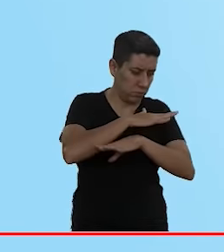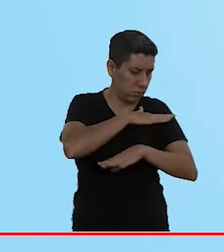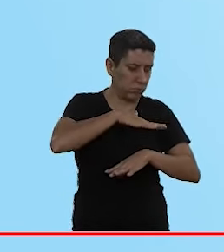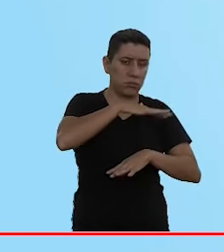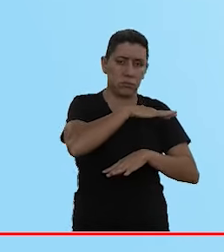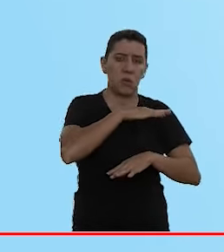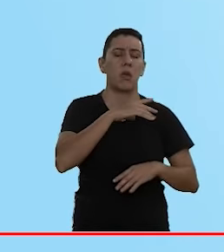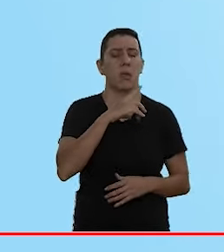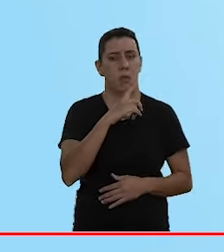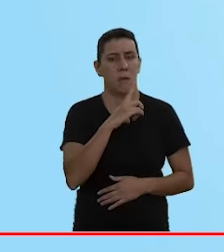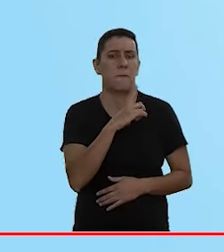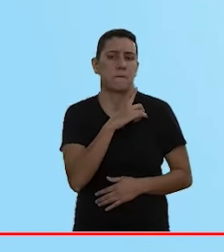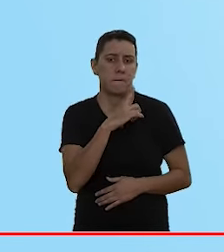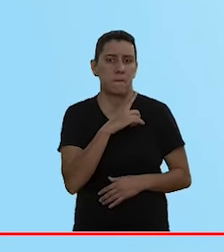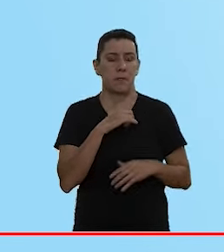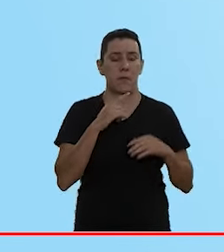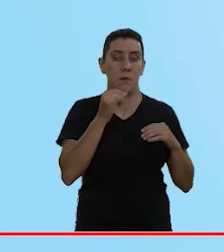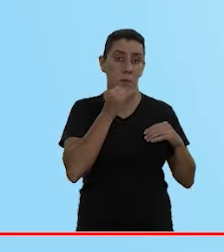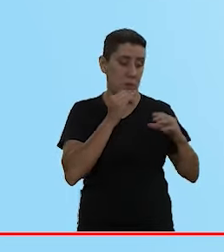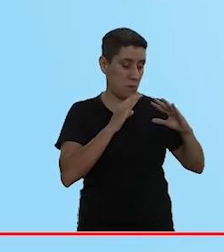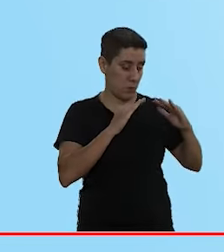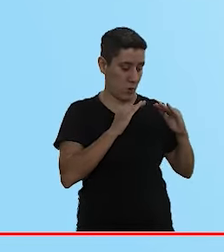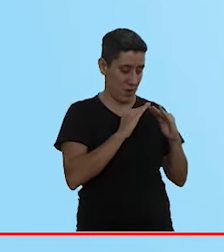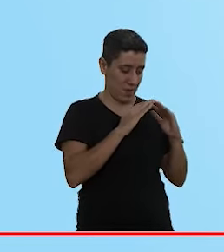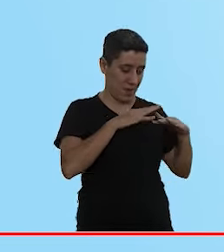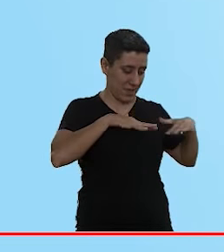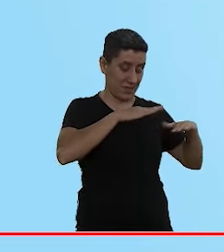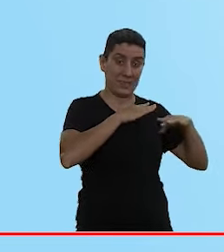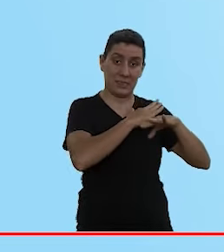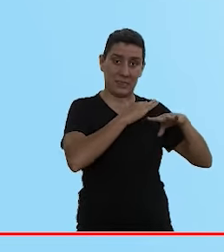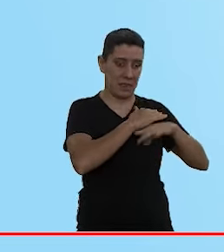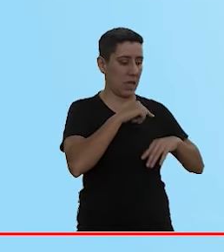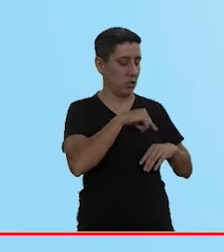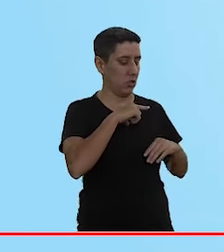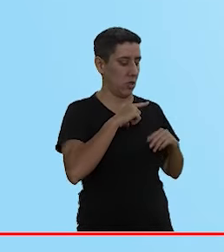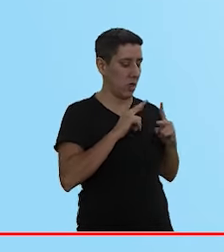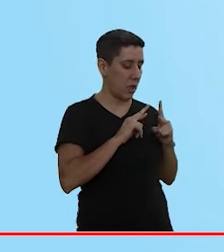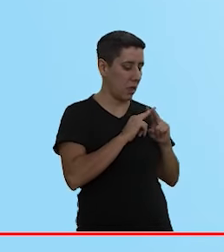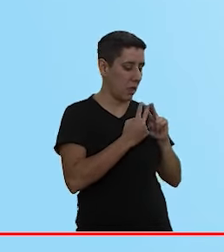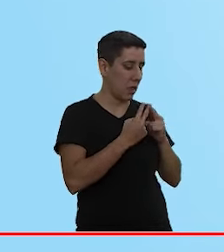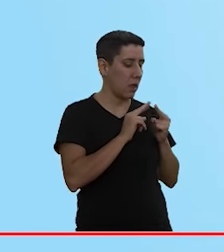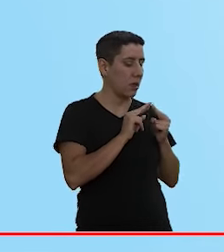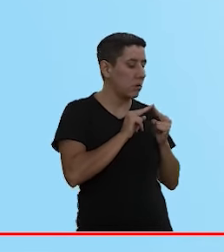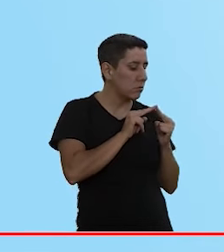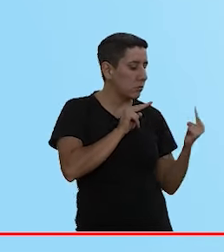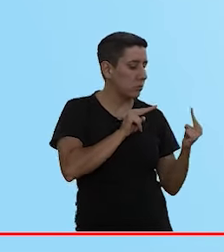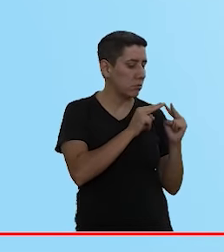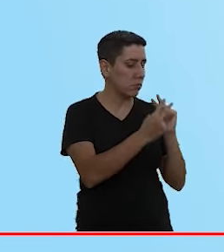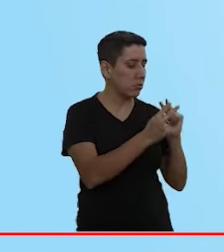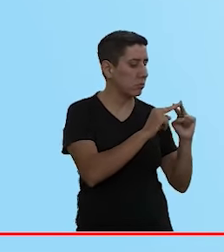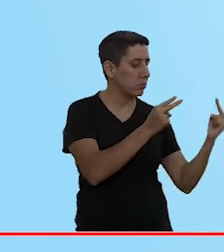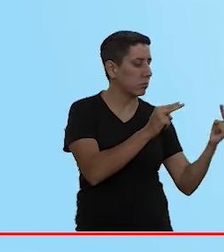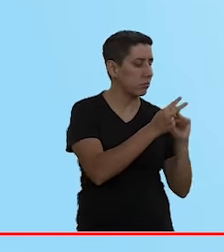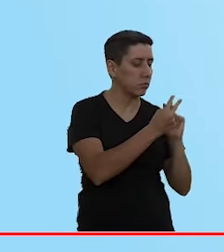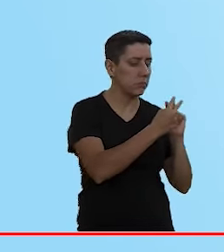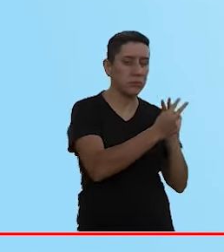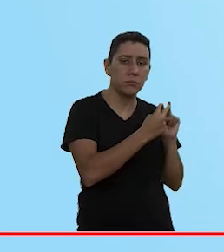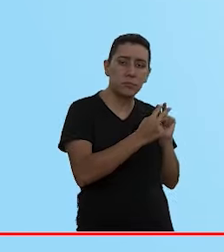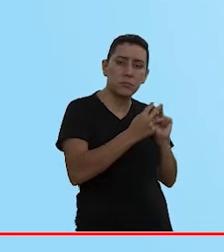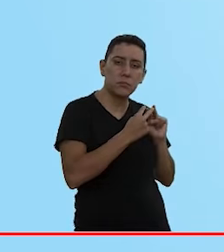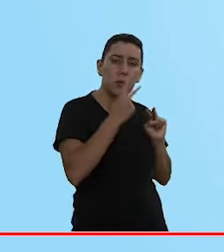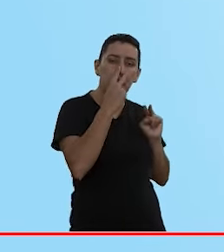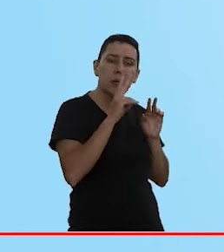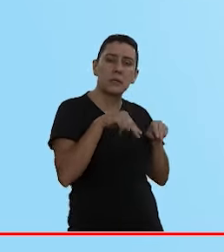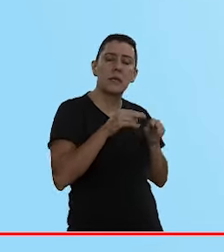né, de subtransmissão nas distribuidoras, mas estamos falando basicamente daqueles sistemas de média tensão, que são onde os